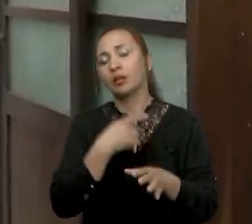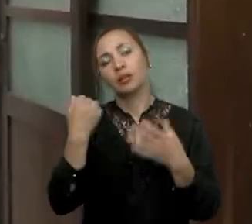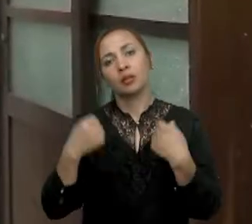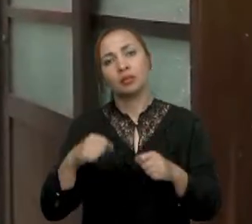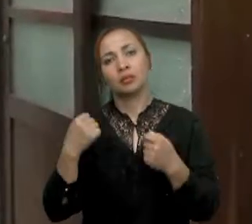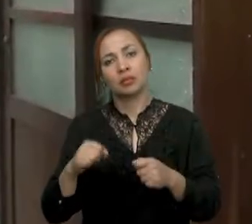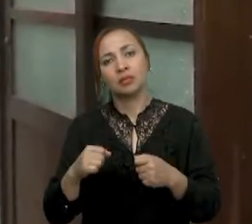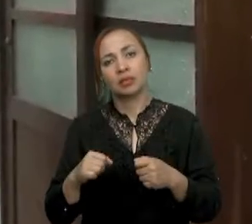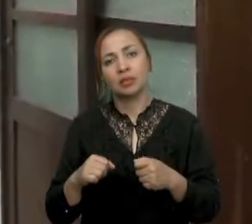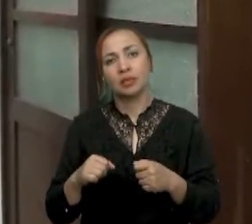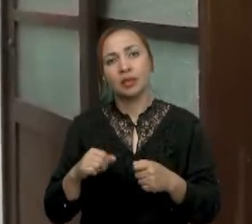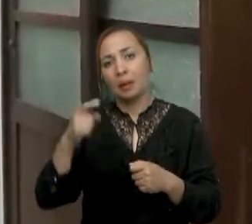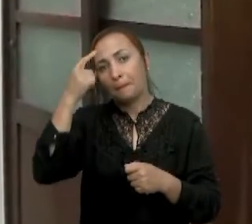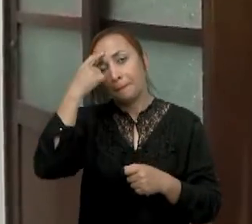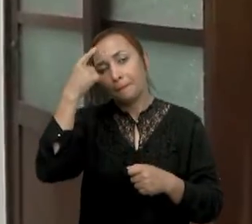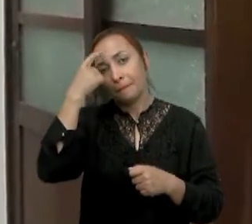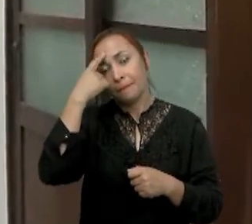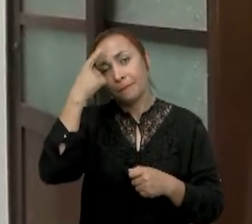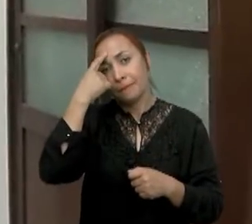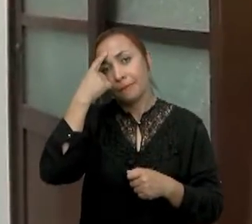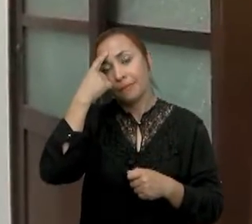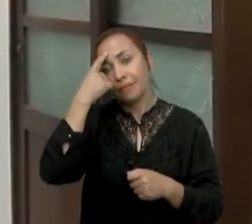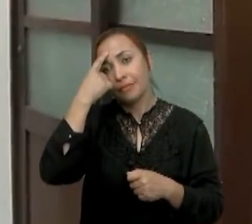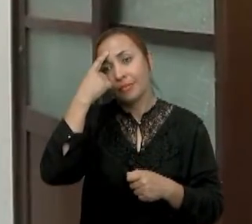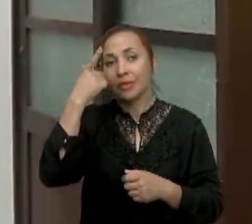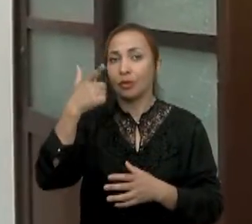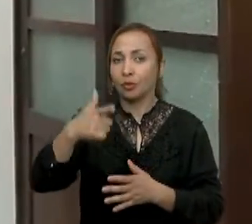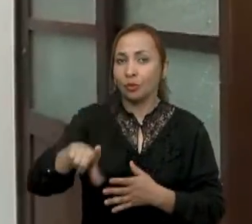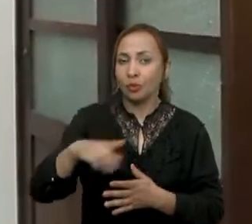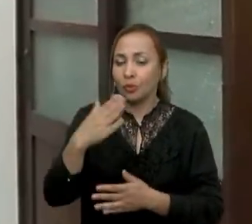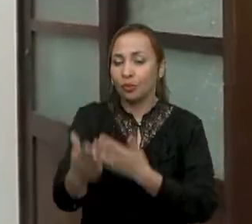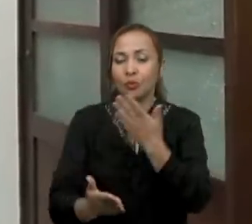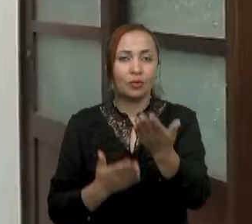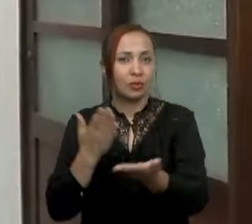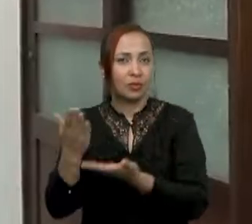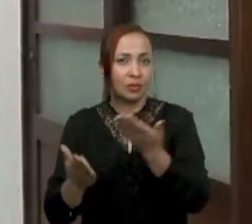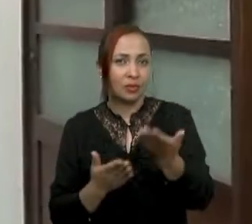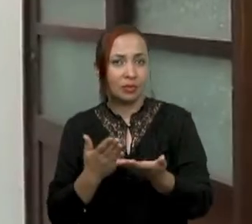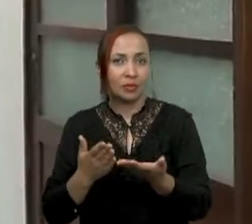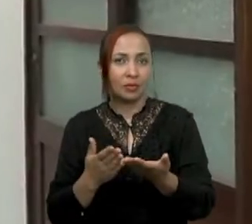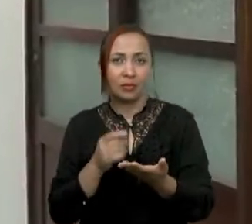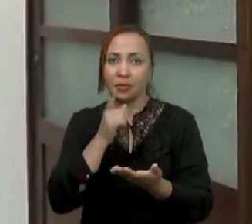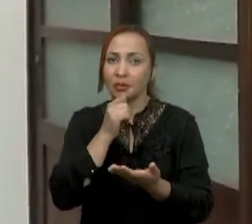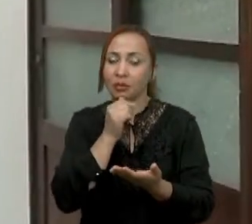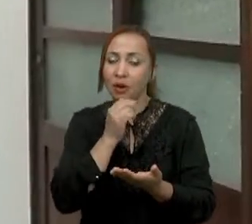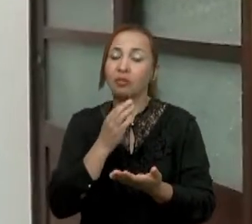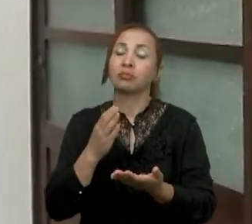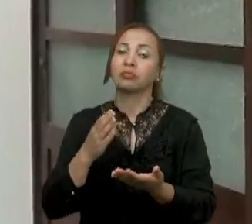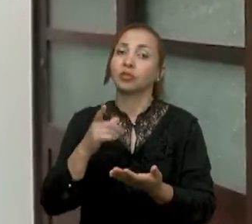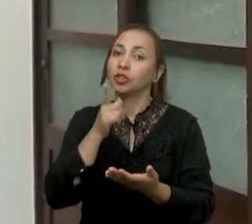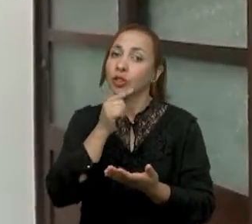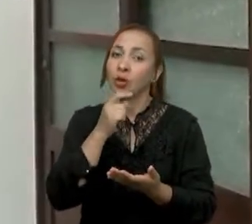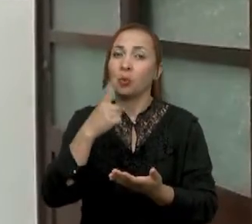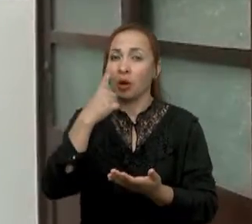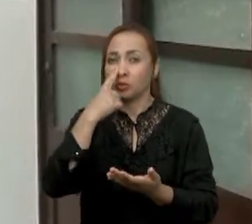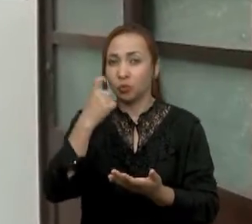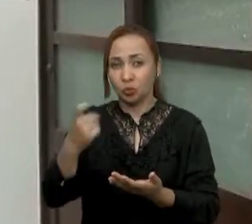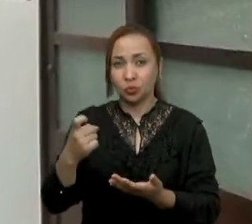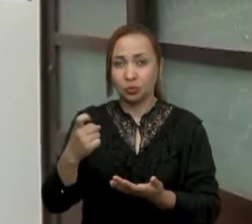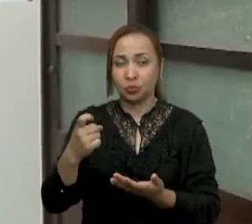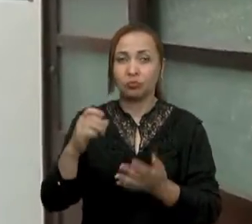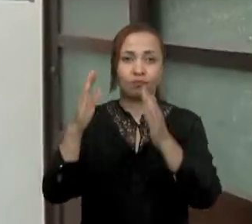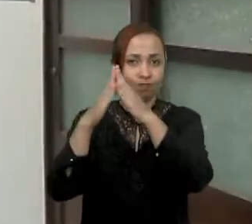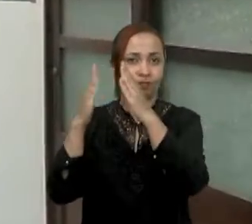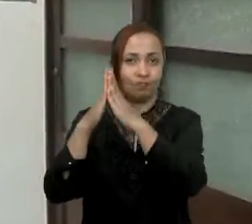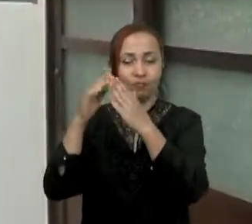como é que nós precisamos é repensar essa questão do tratamento dos esgotos domésticos para